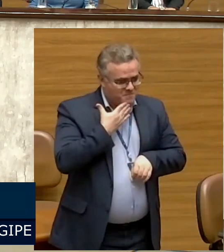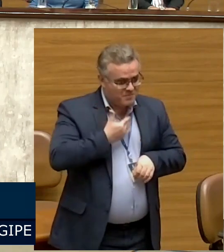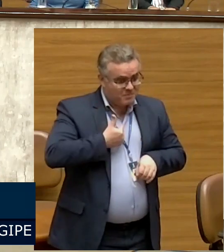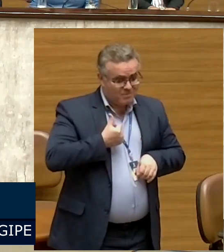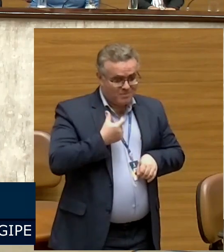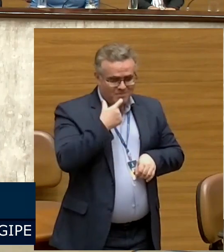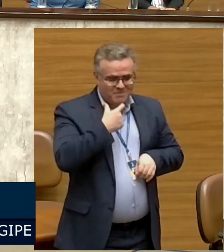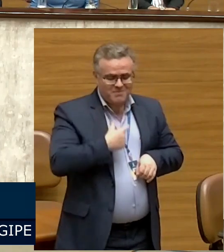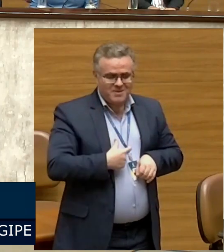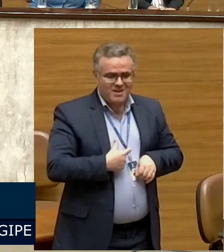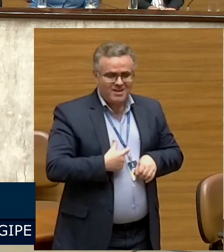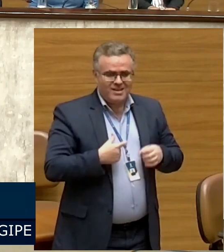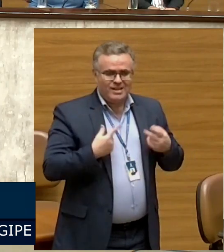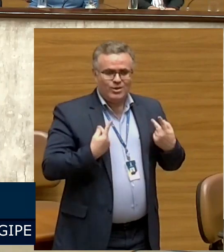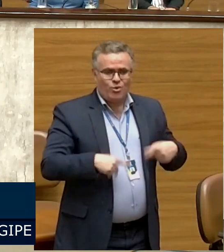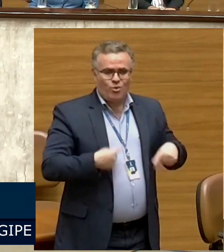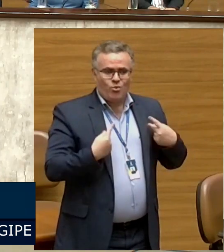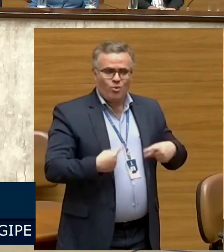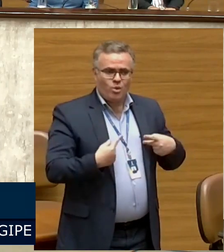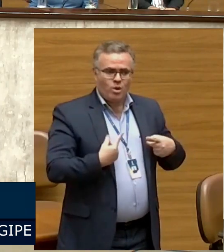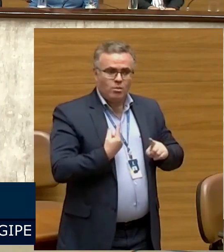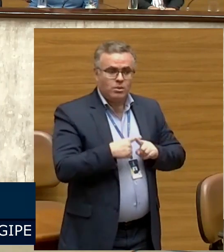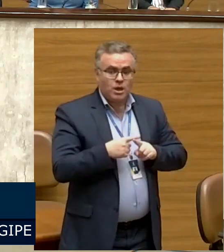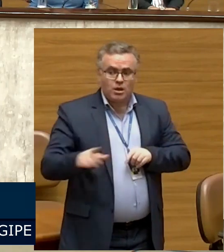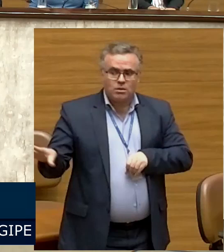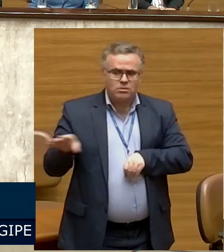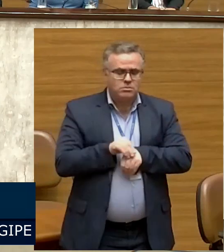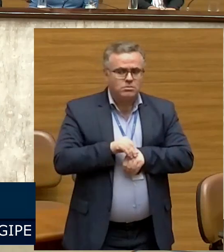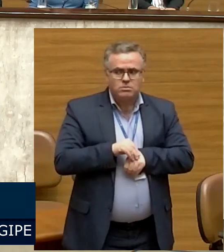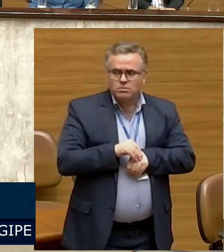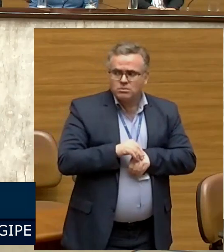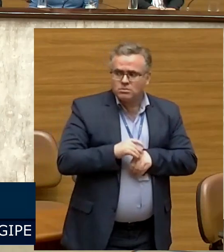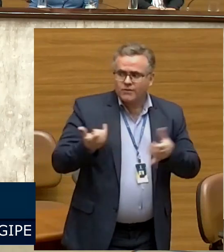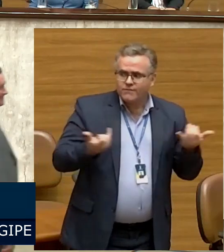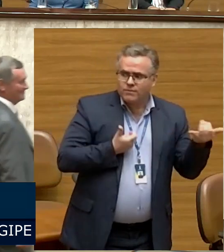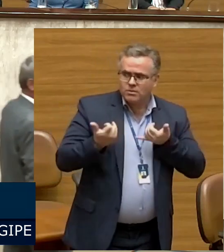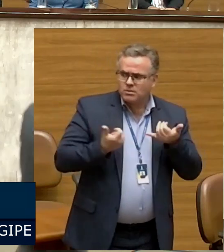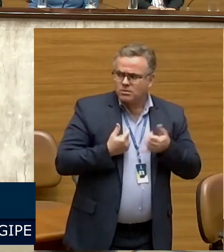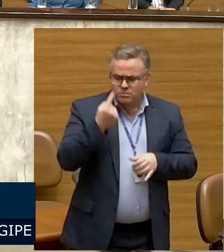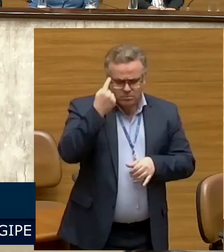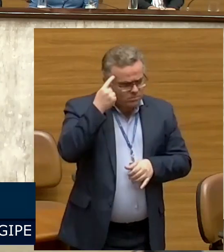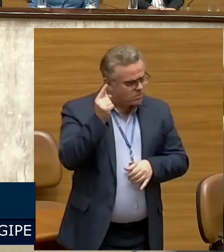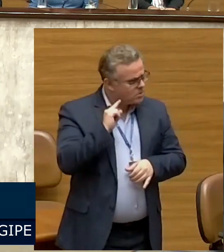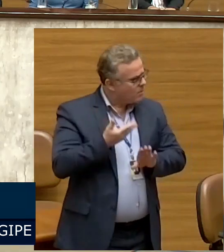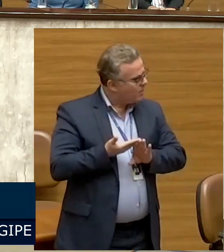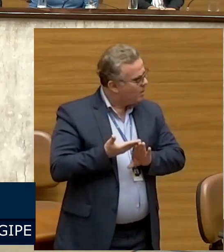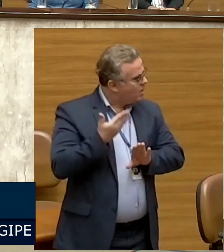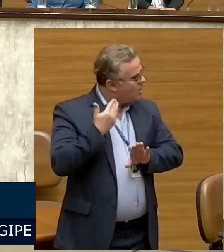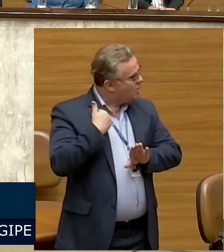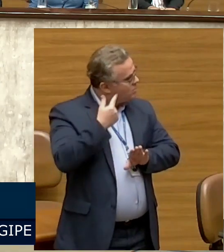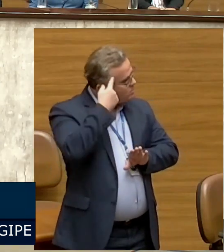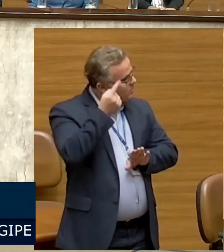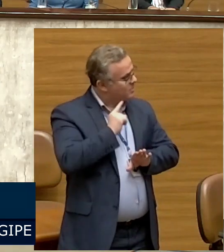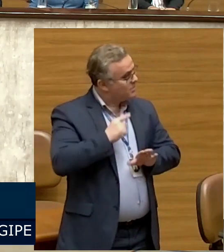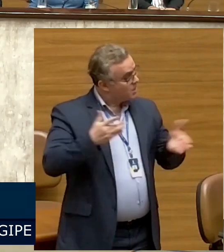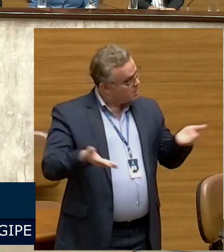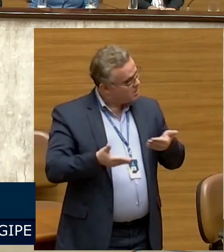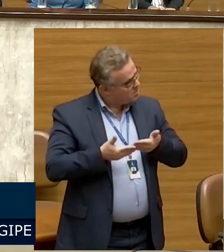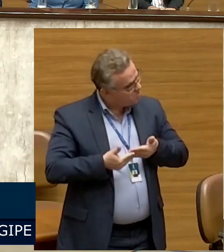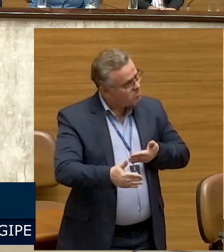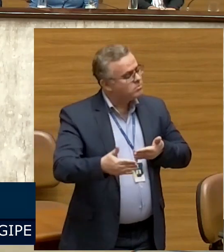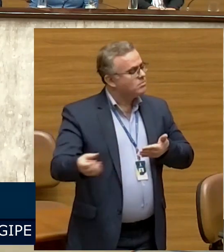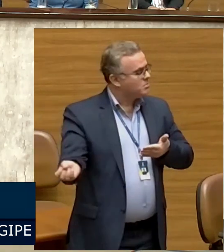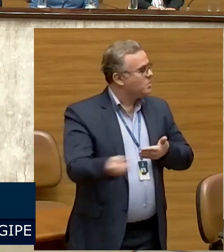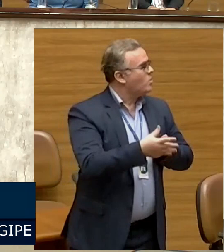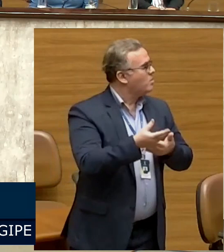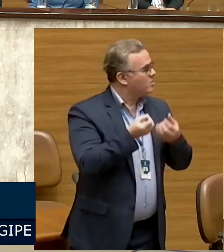ter acesso a essas informações, né, que muitas das vezes é invisibilizada, né, como outras pautas que eu já